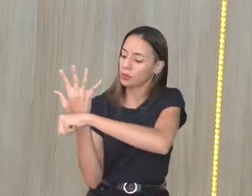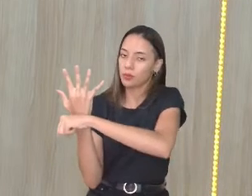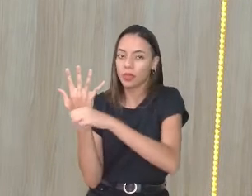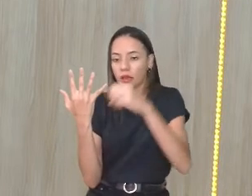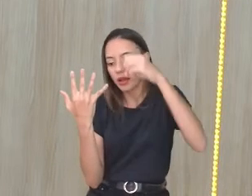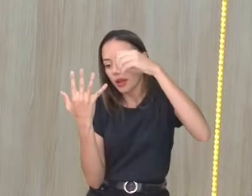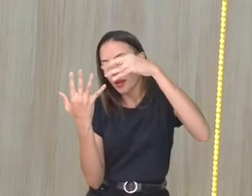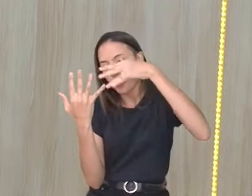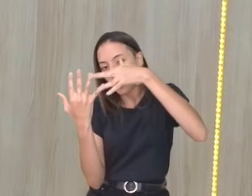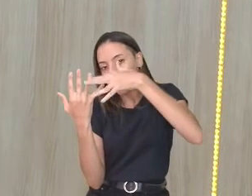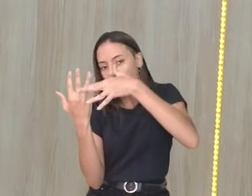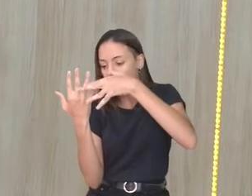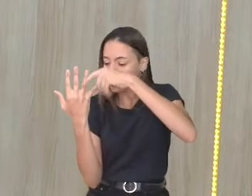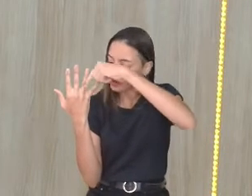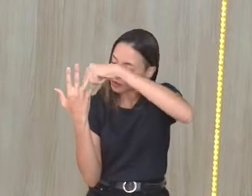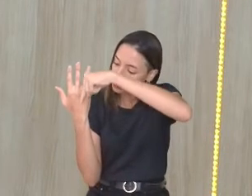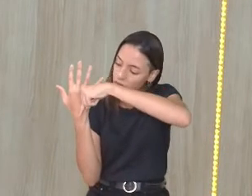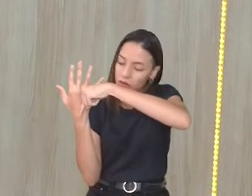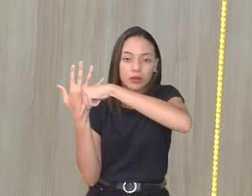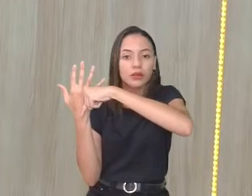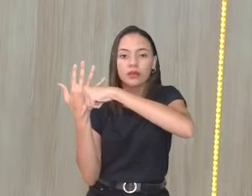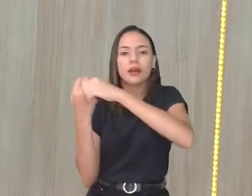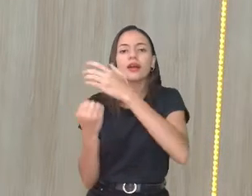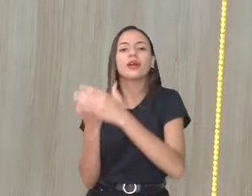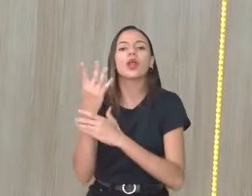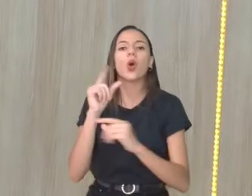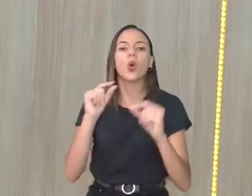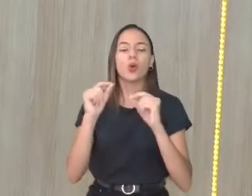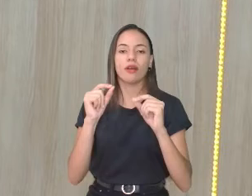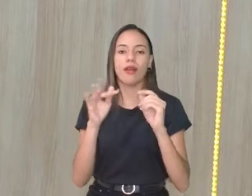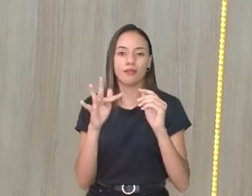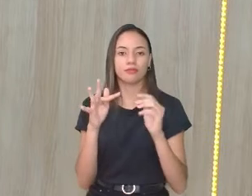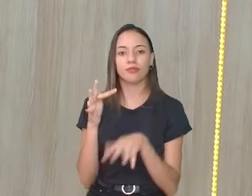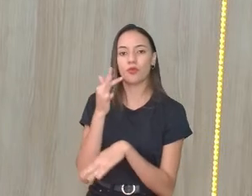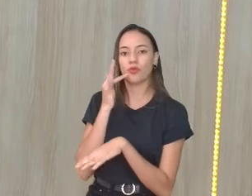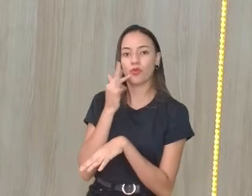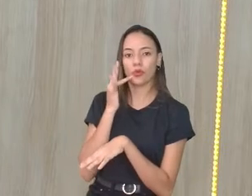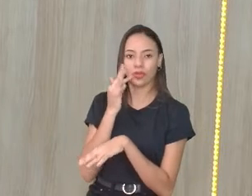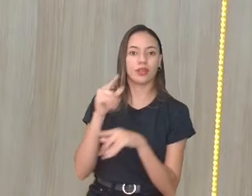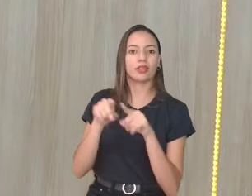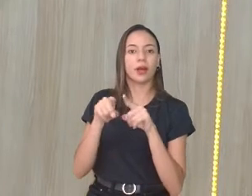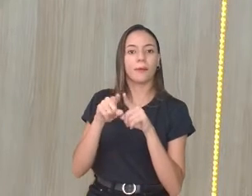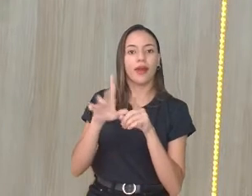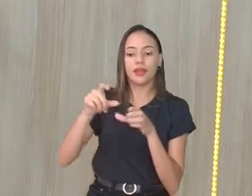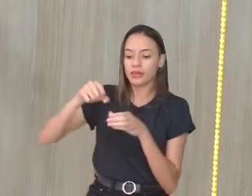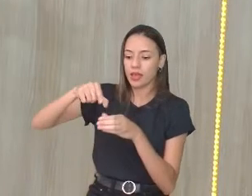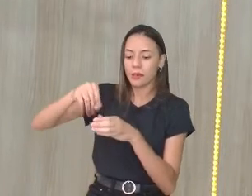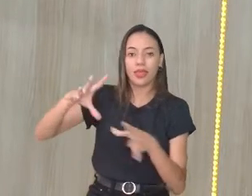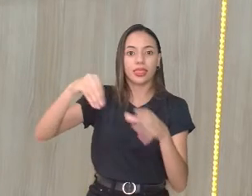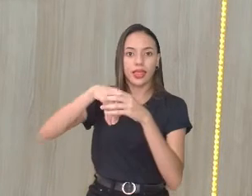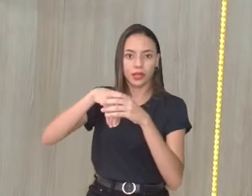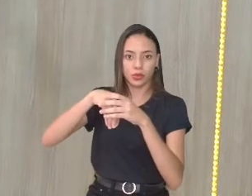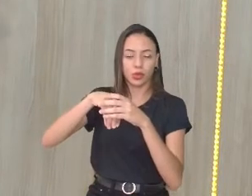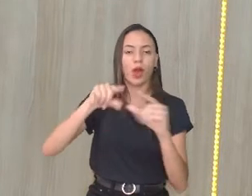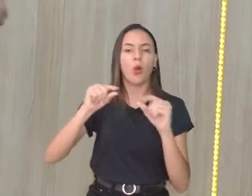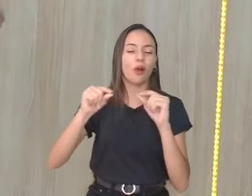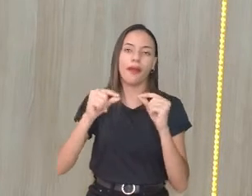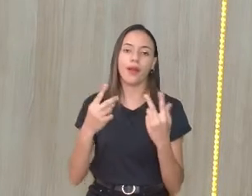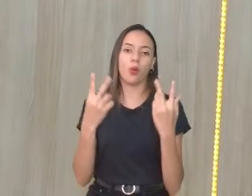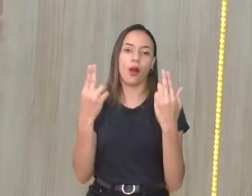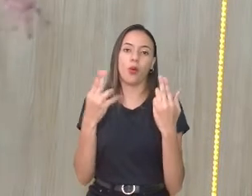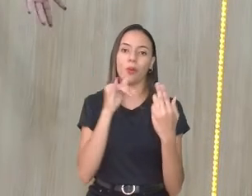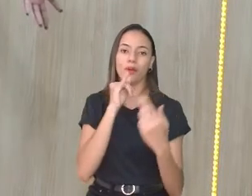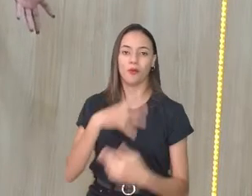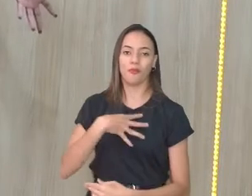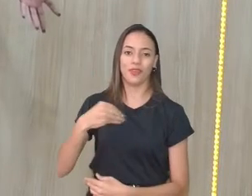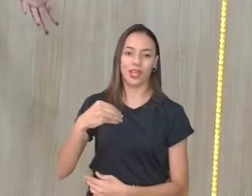feminina da planta, isso vai gerar o quê? O fruto. E as sementinhas dentro do fruto, não é? Pronto, esse fruto é o filhote